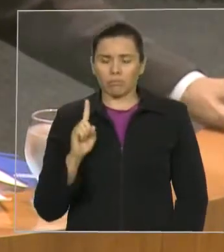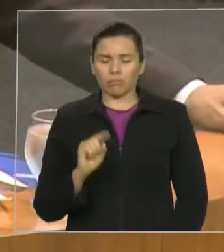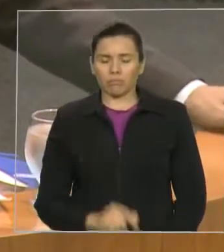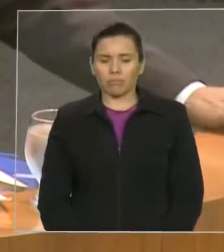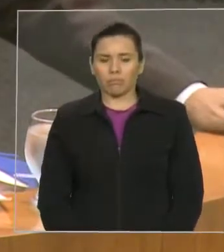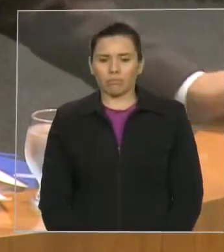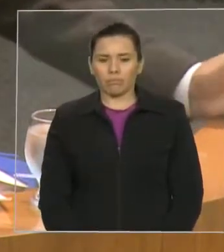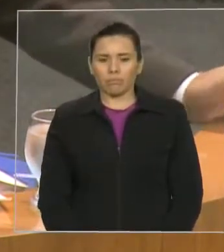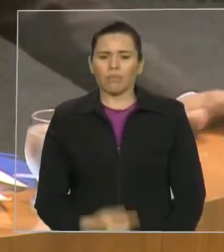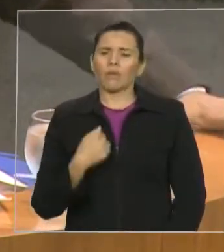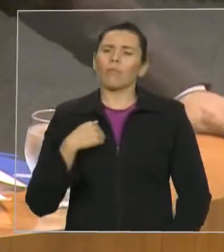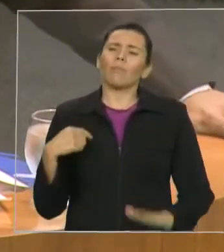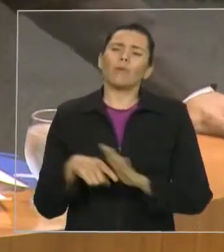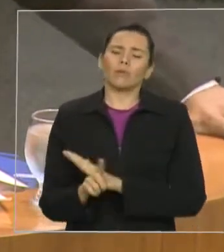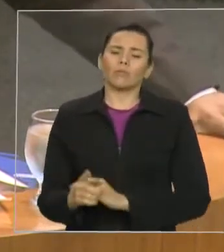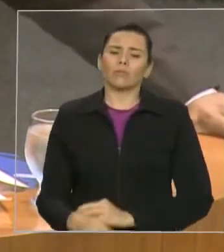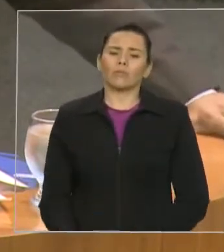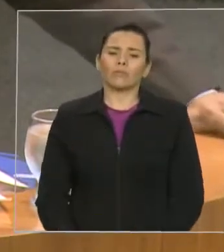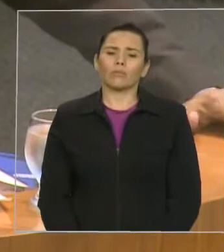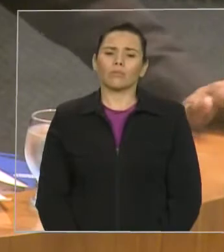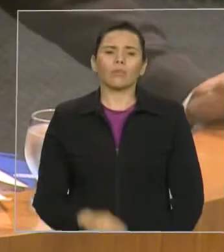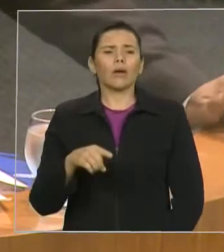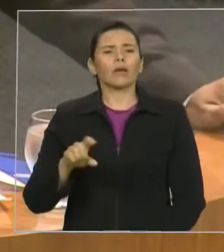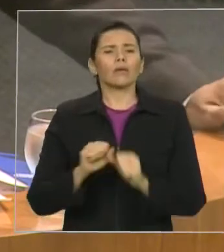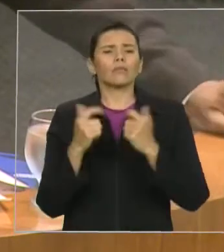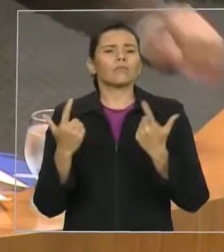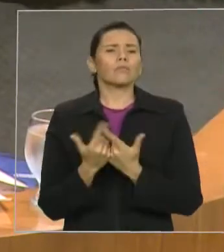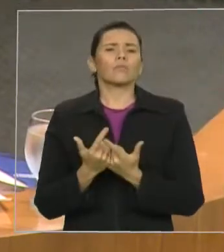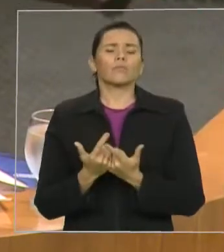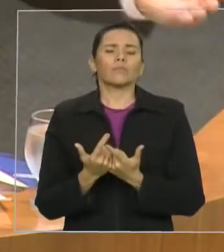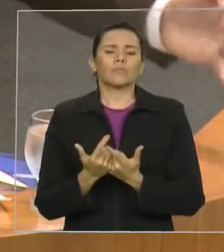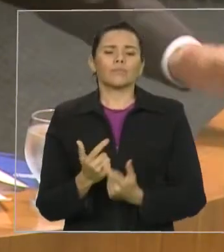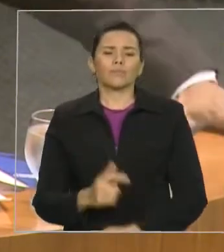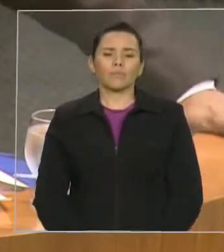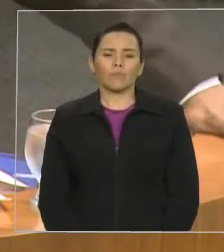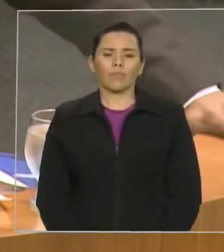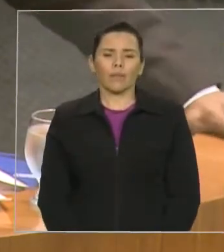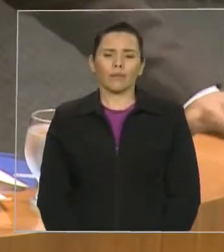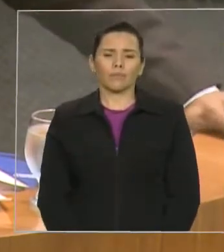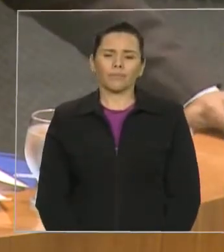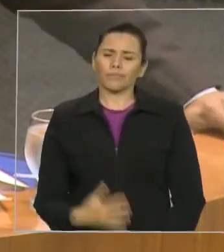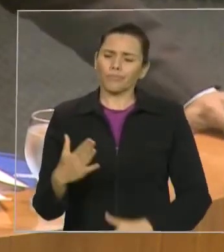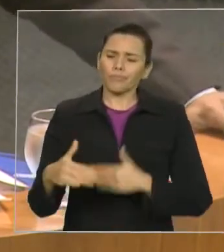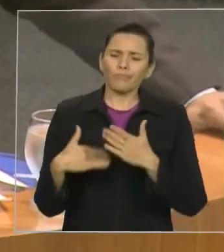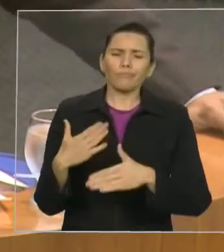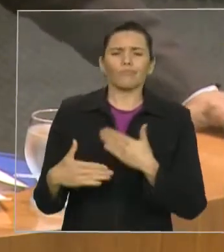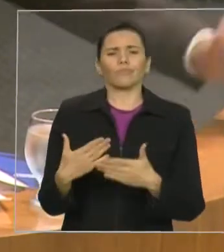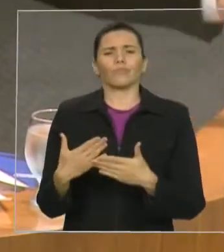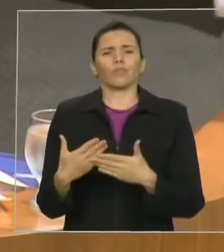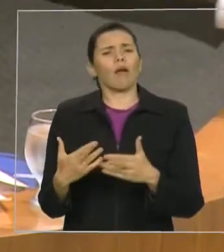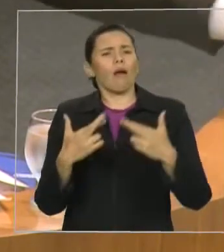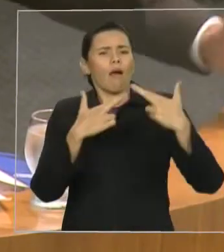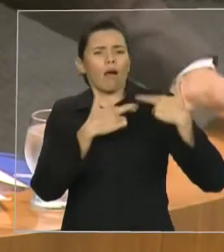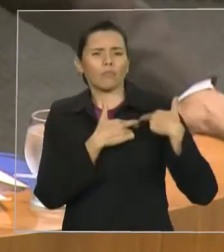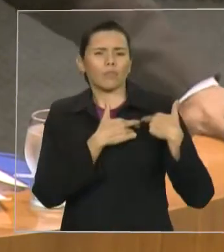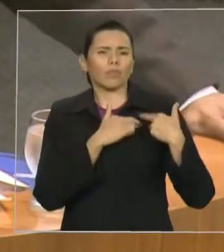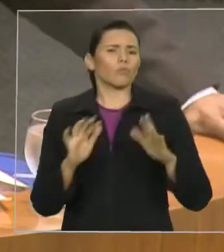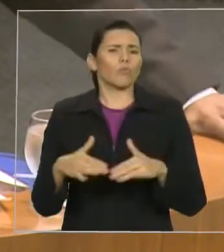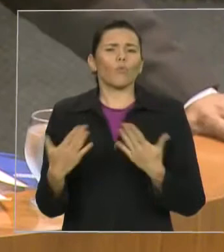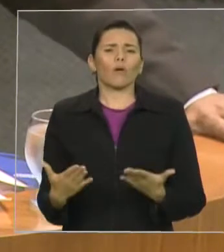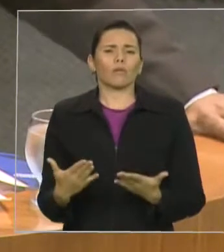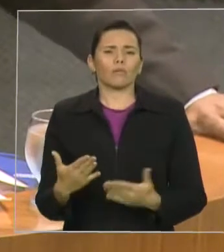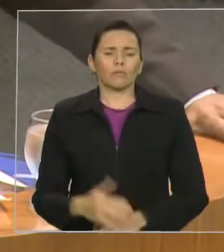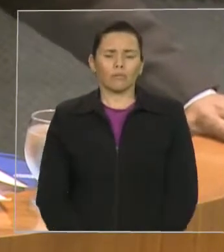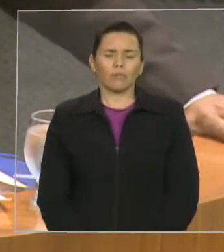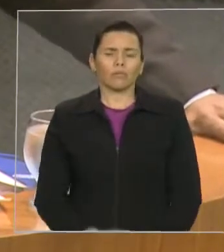E eu pergunto, o que é um processo legislativo? O que é que compõe o processo legislativo? O que estamos a fazer nesta